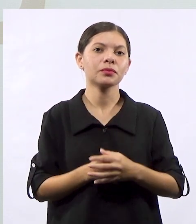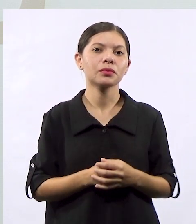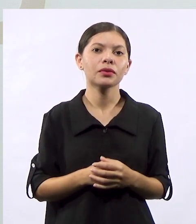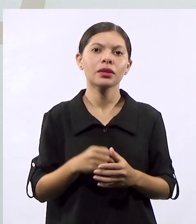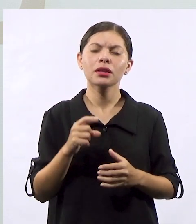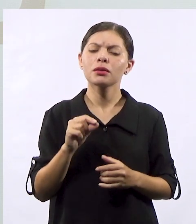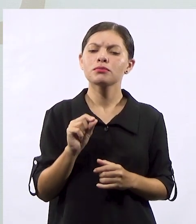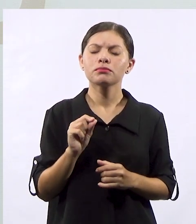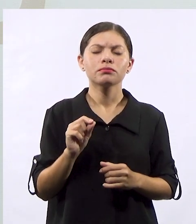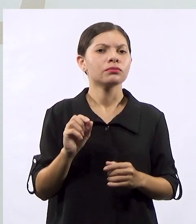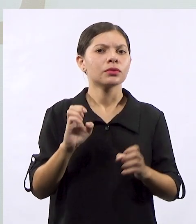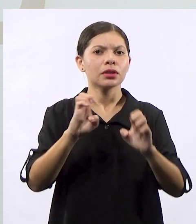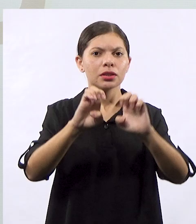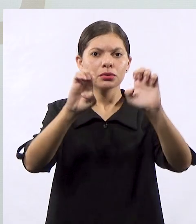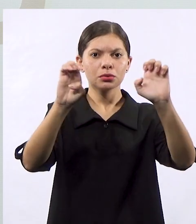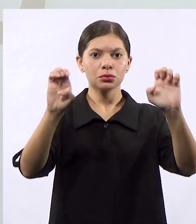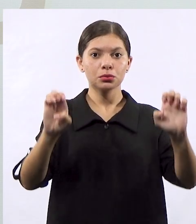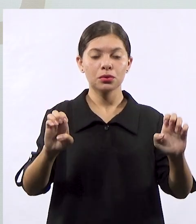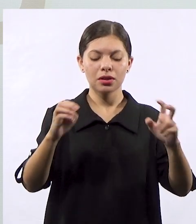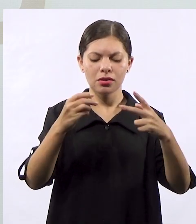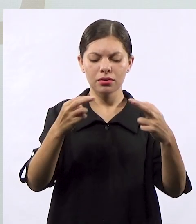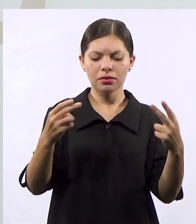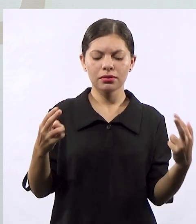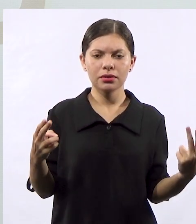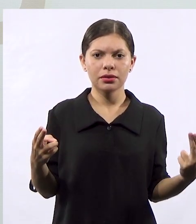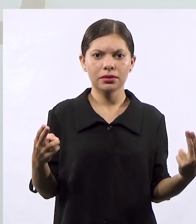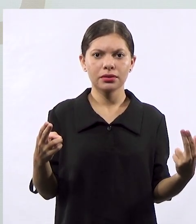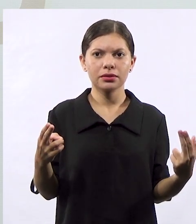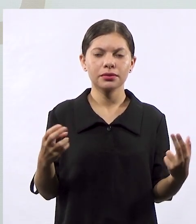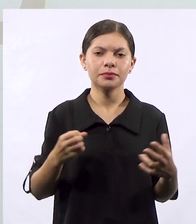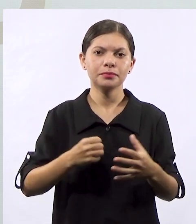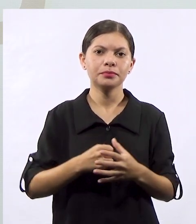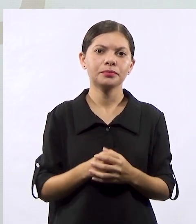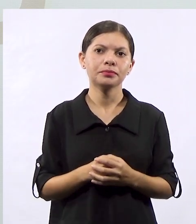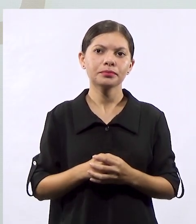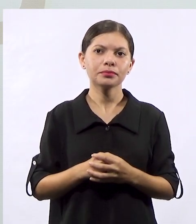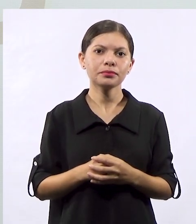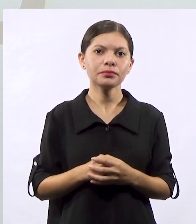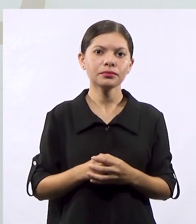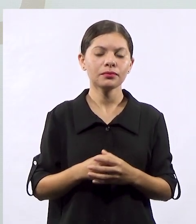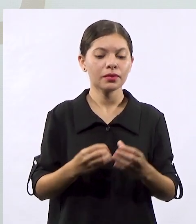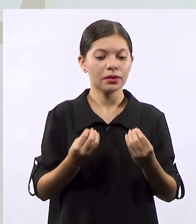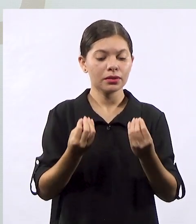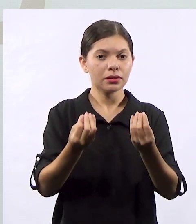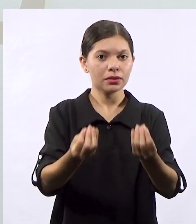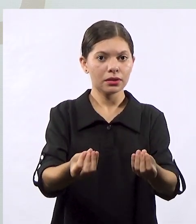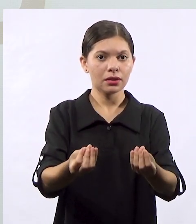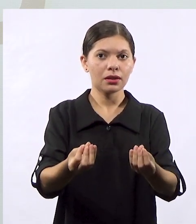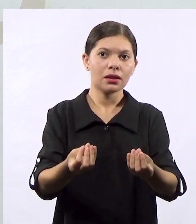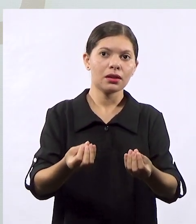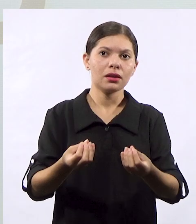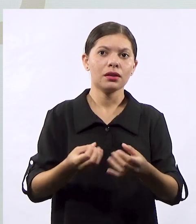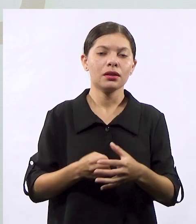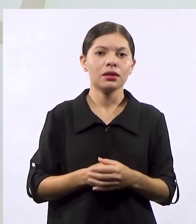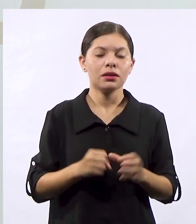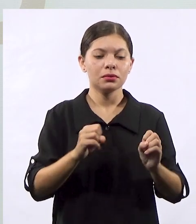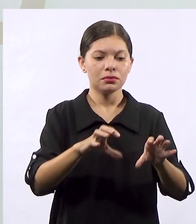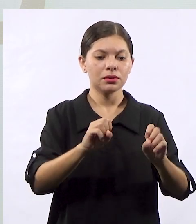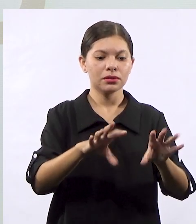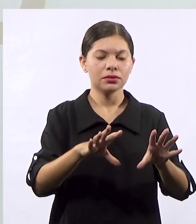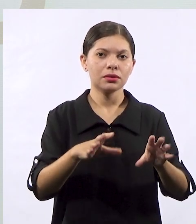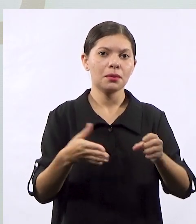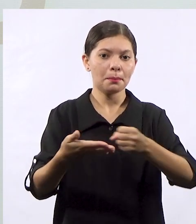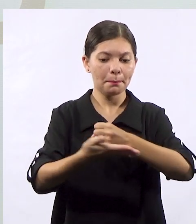são estruturas diferenciadas de oferta da educação básica e da